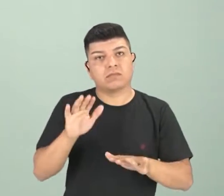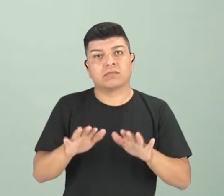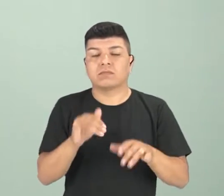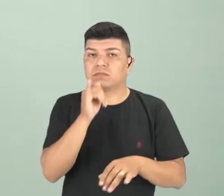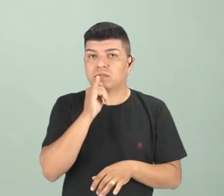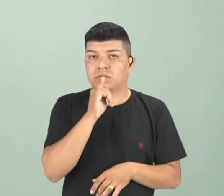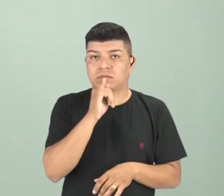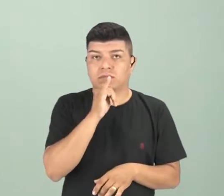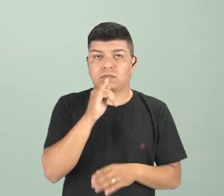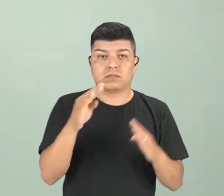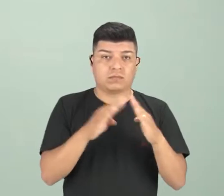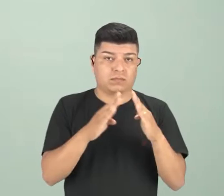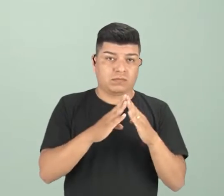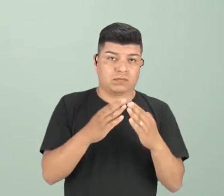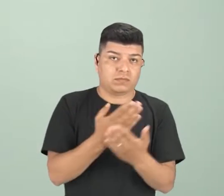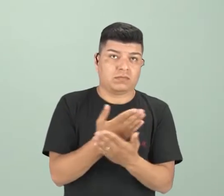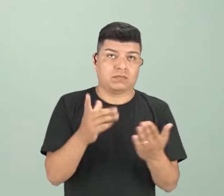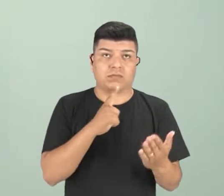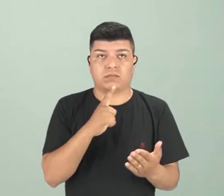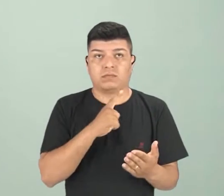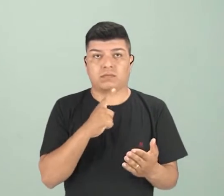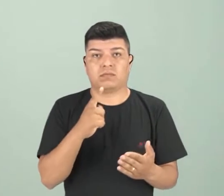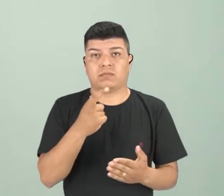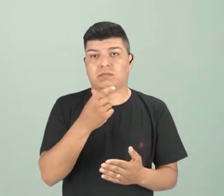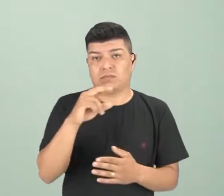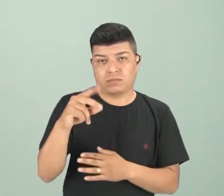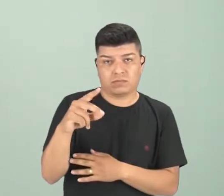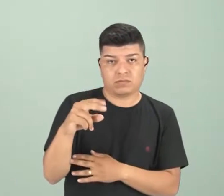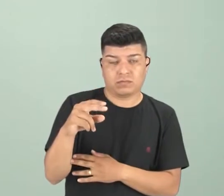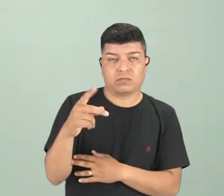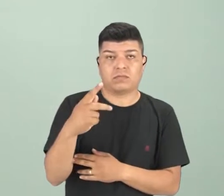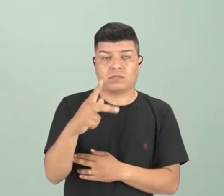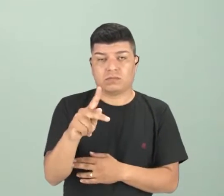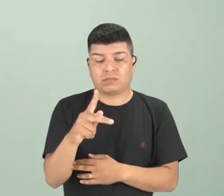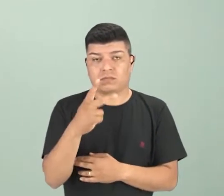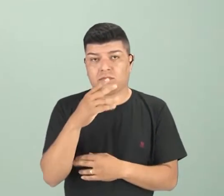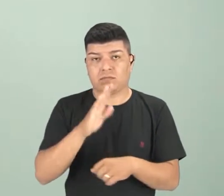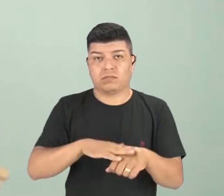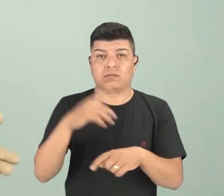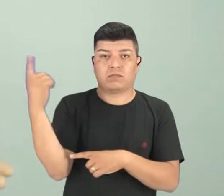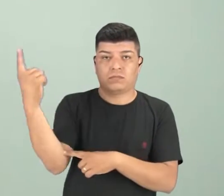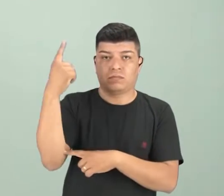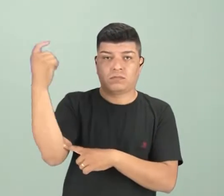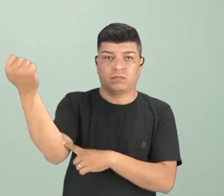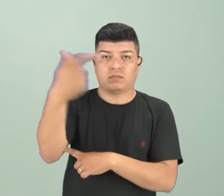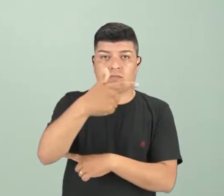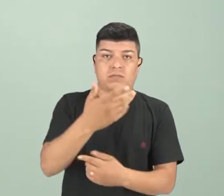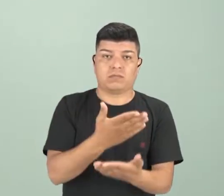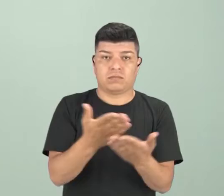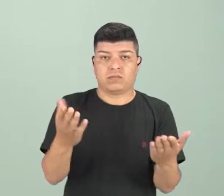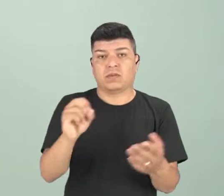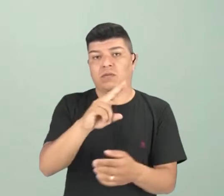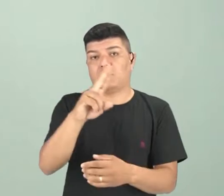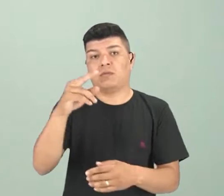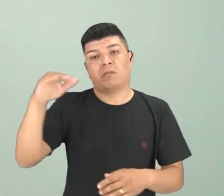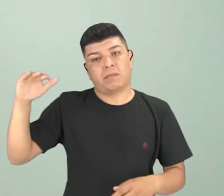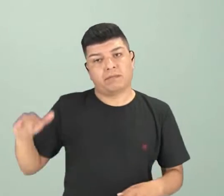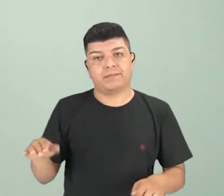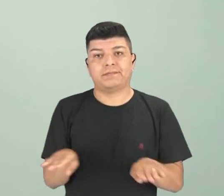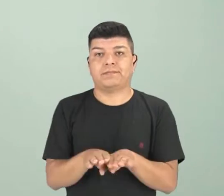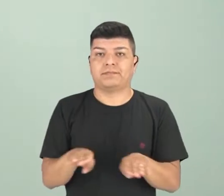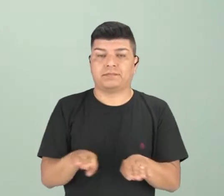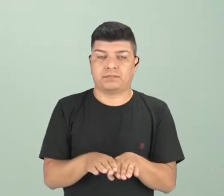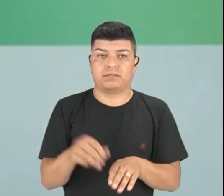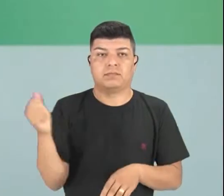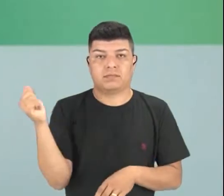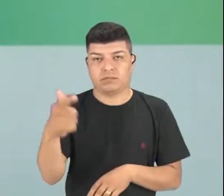essas características tenham uma variedade, entendeu? Por exemplo, na sua casa, você pode ter um irmão seu que é mais